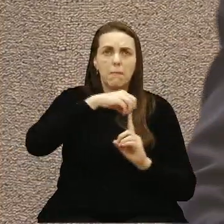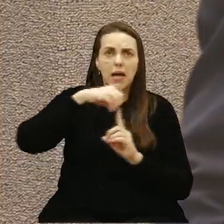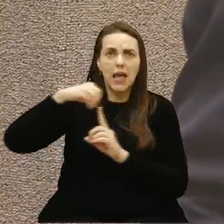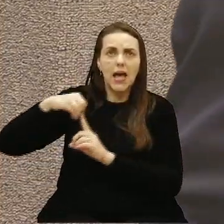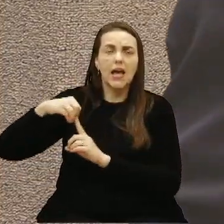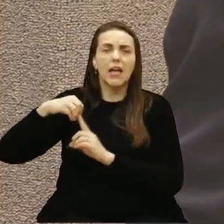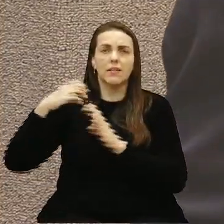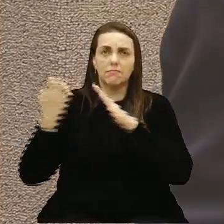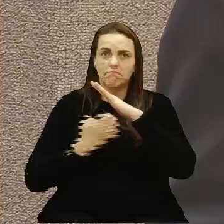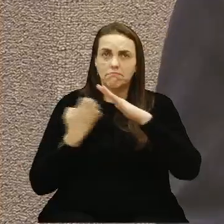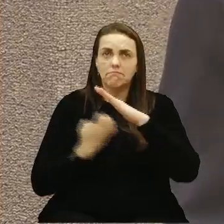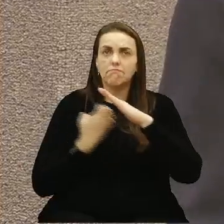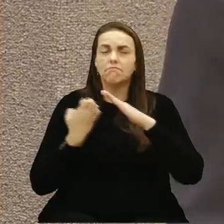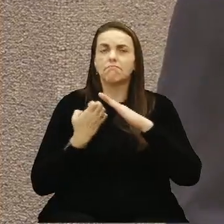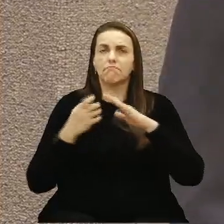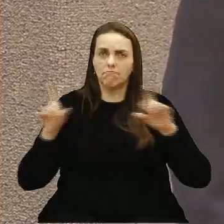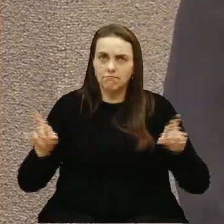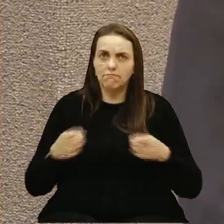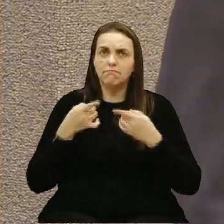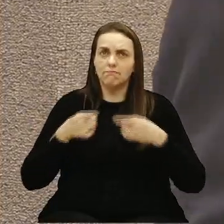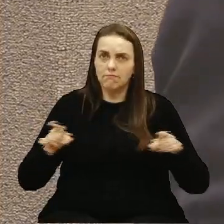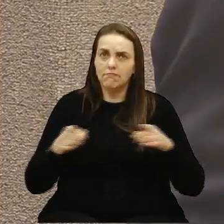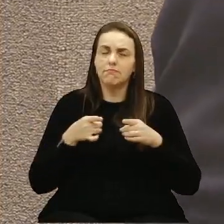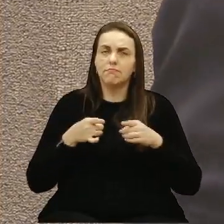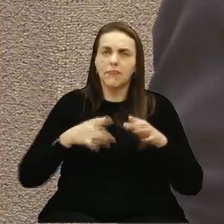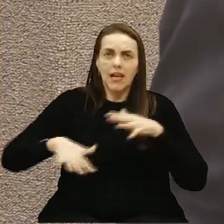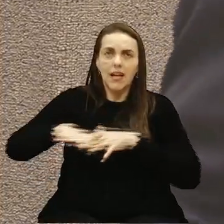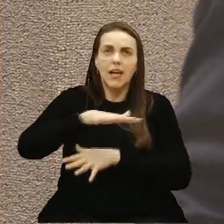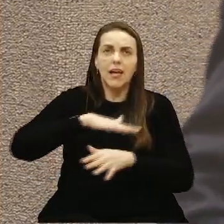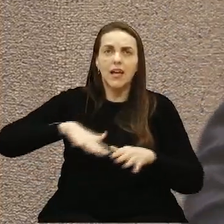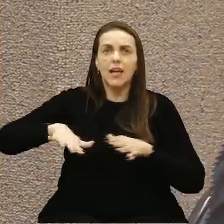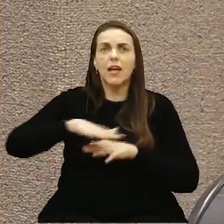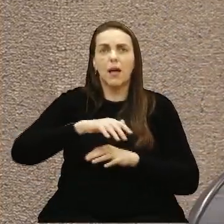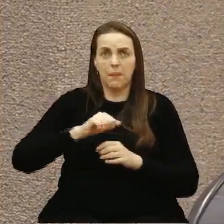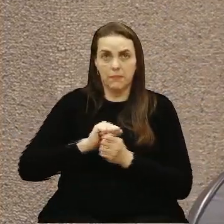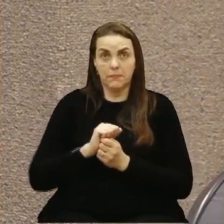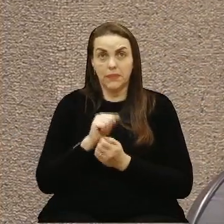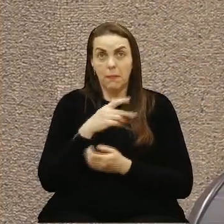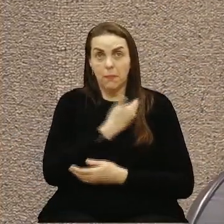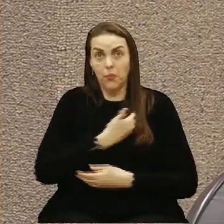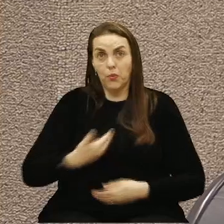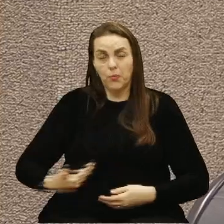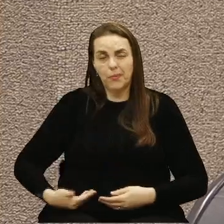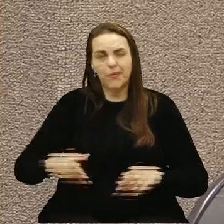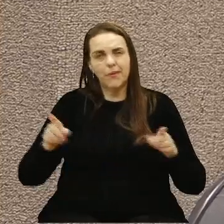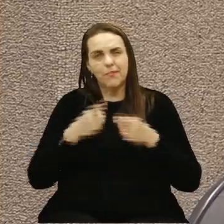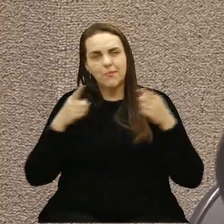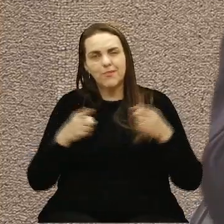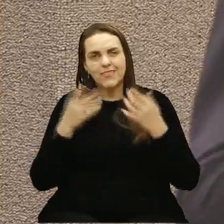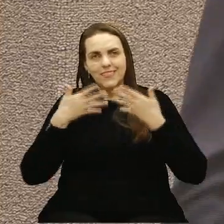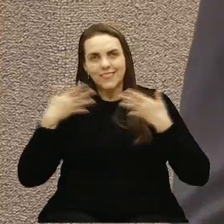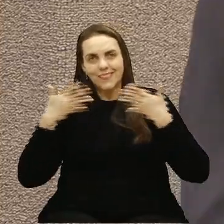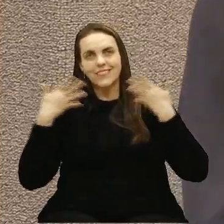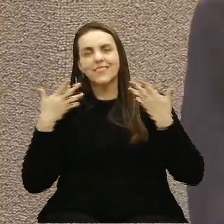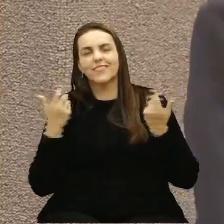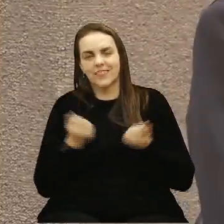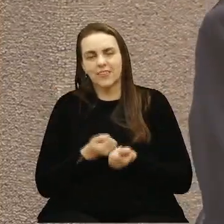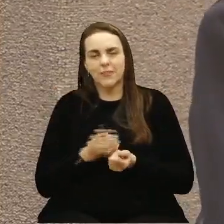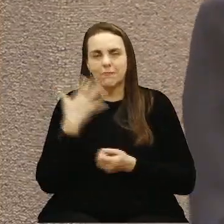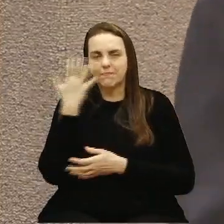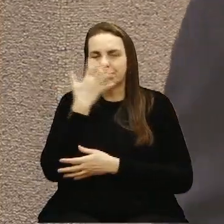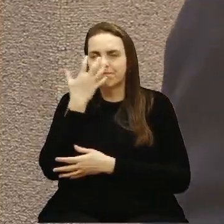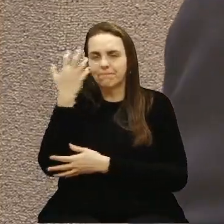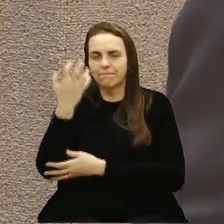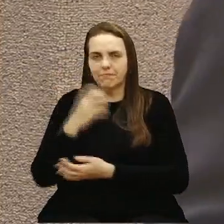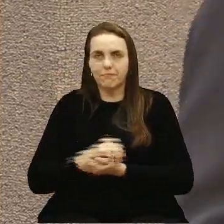empresas, nos espaços públicos, porque a música alegra, a música encanta. O